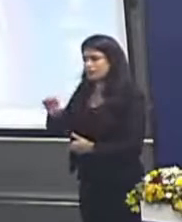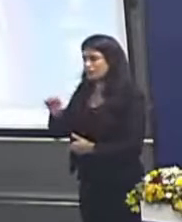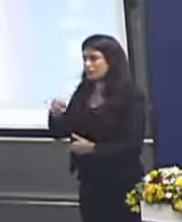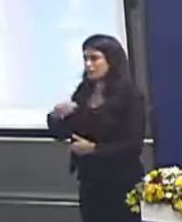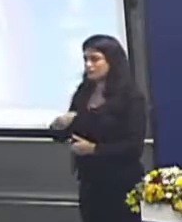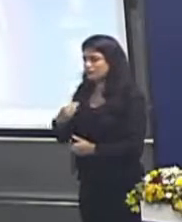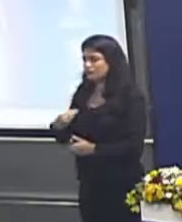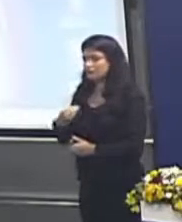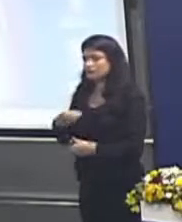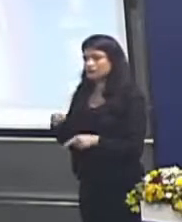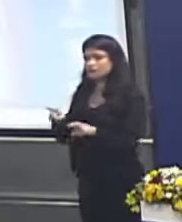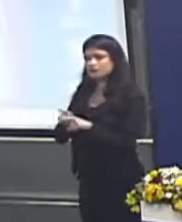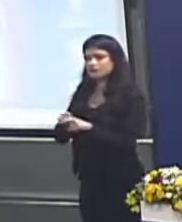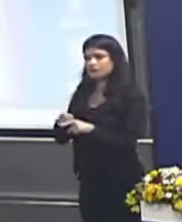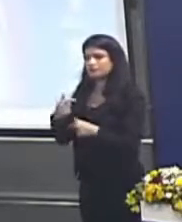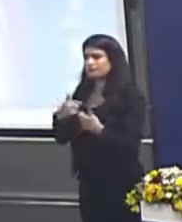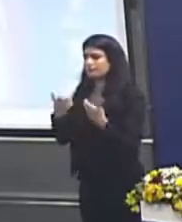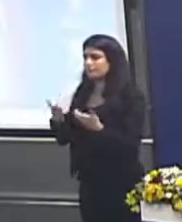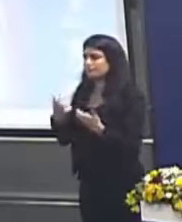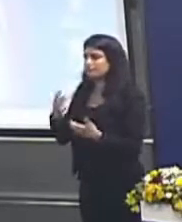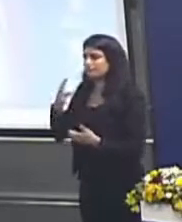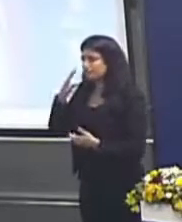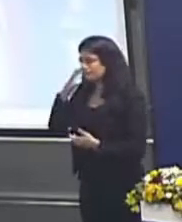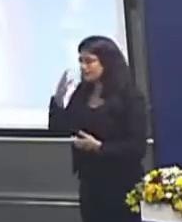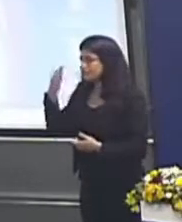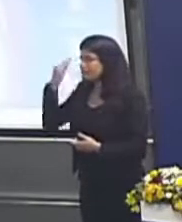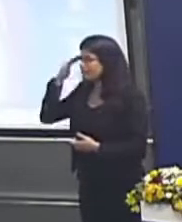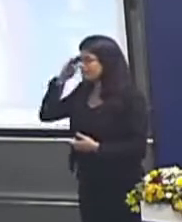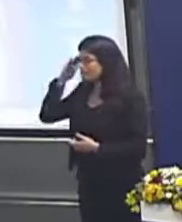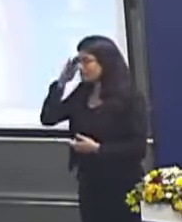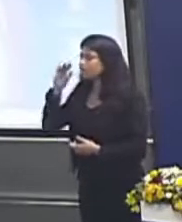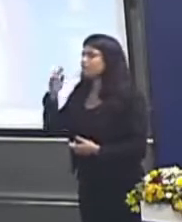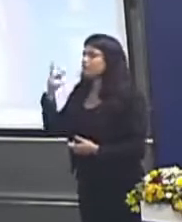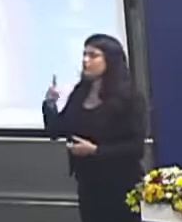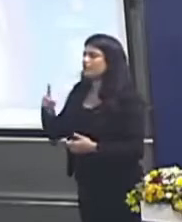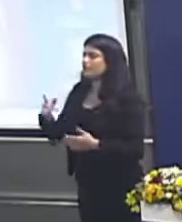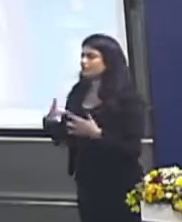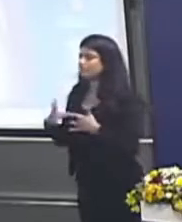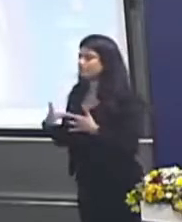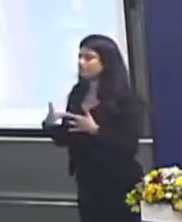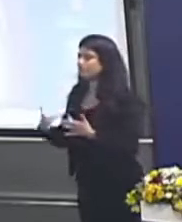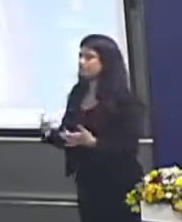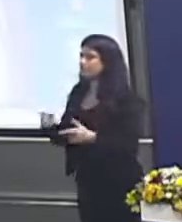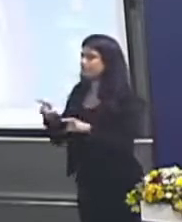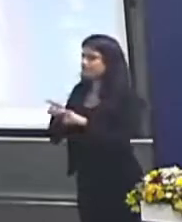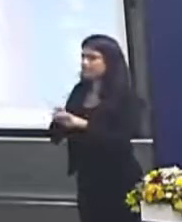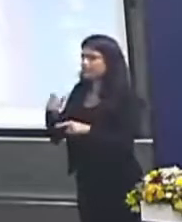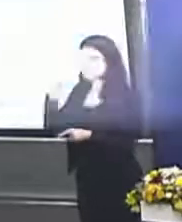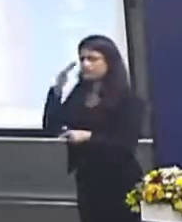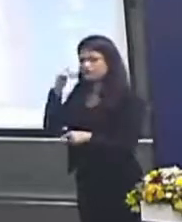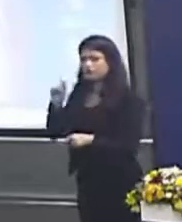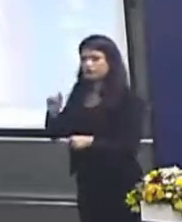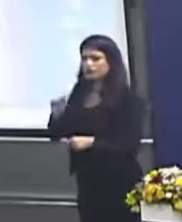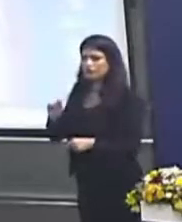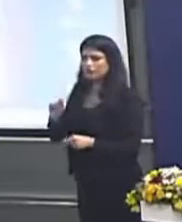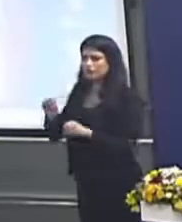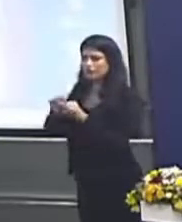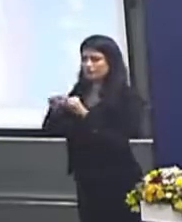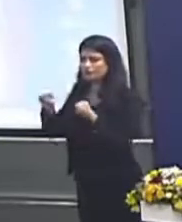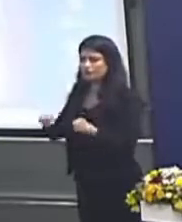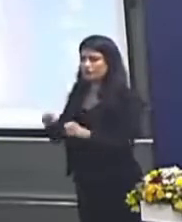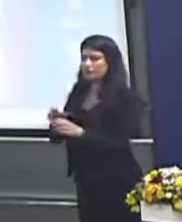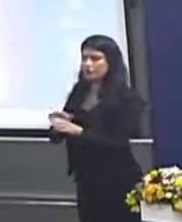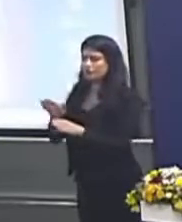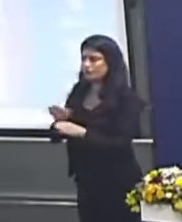dizer que a gente entende e admira demais a tua dedicação. A gente sabe, nós que estamos dentro do Sistema